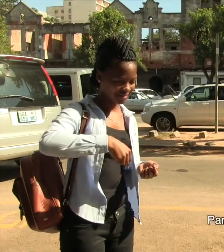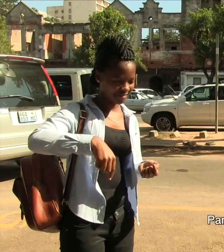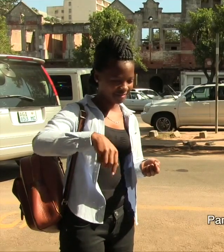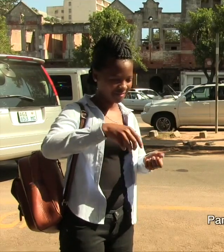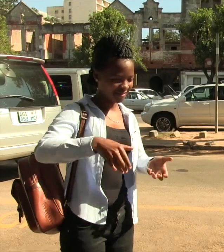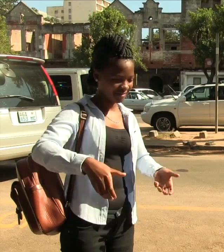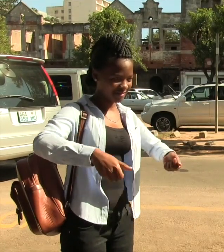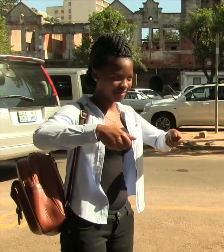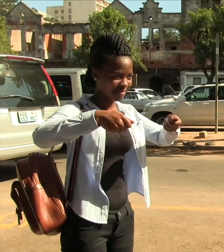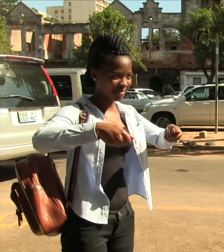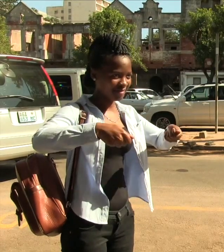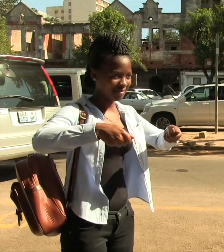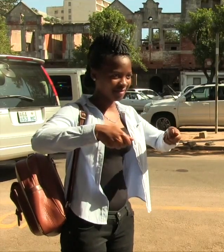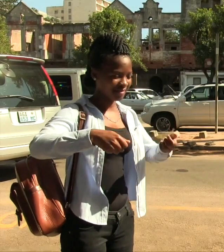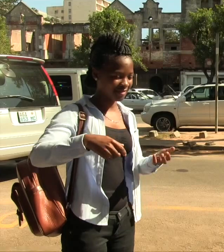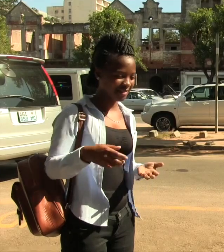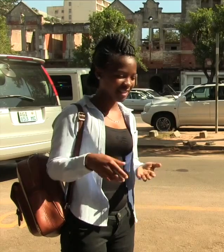Panela.